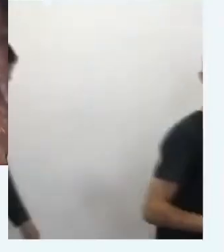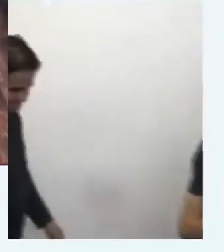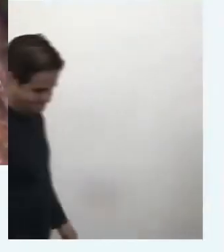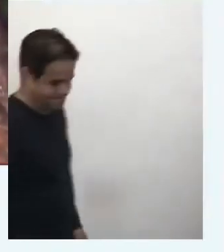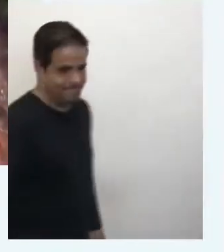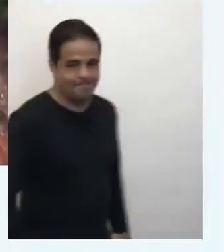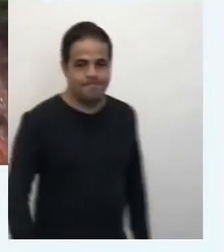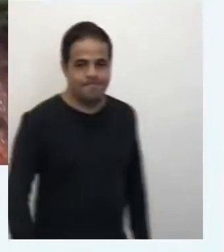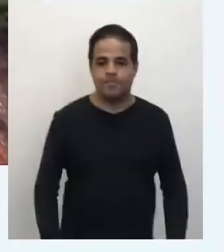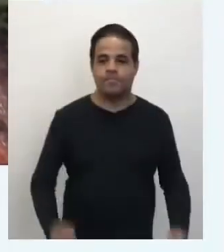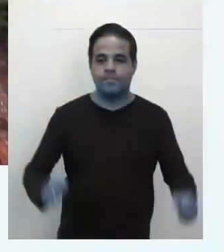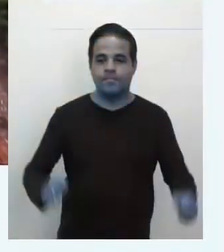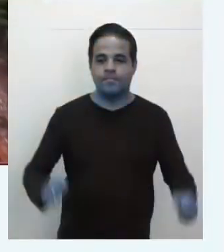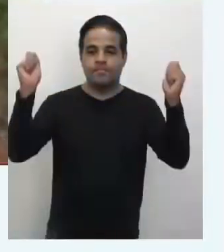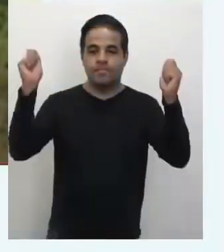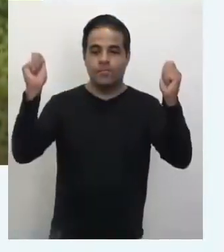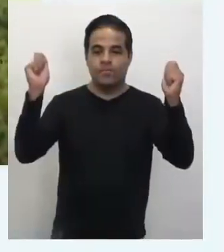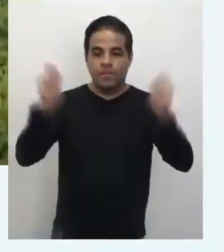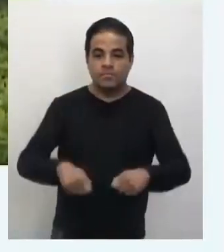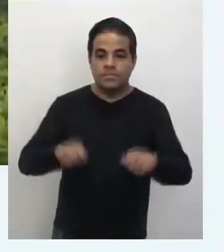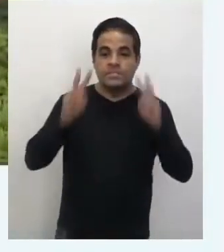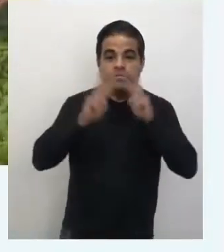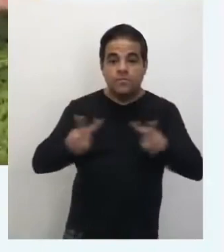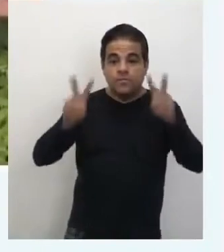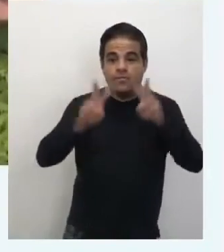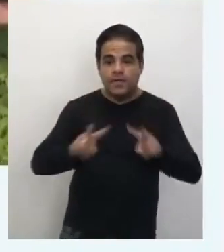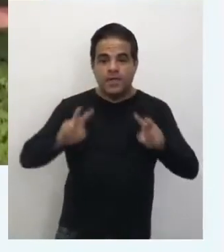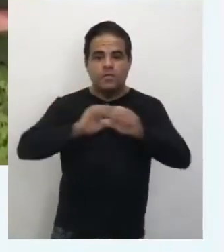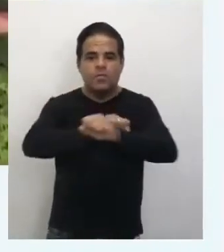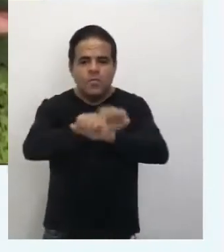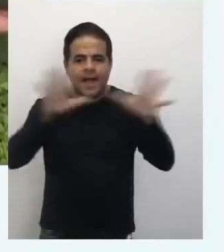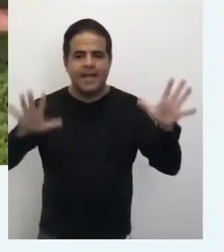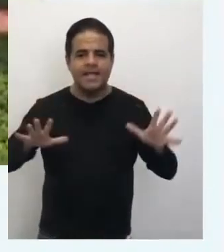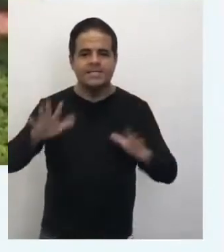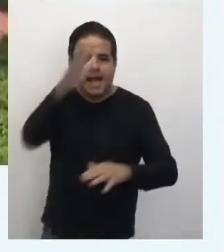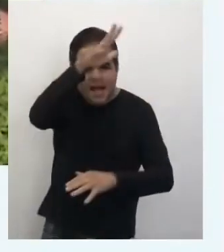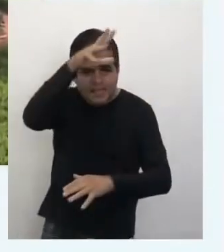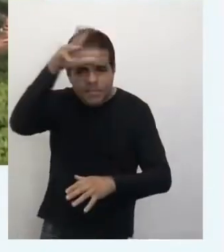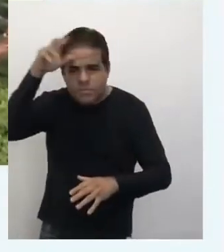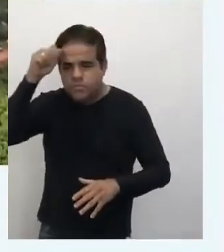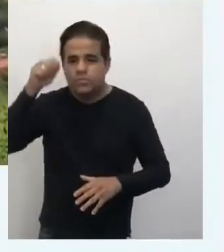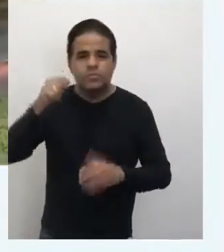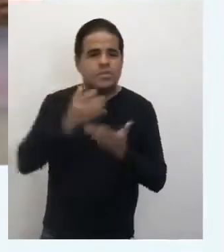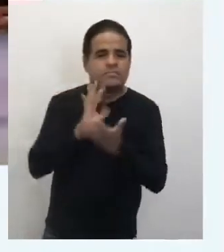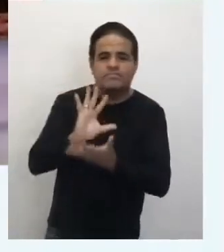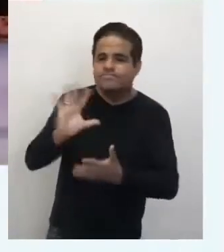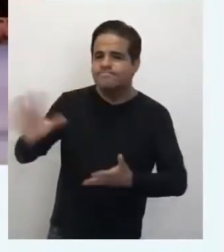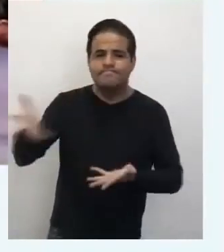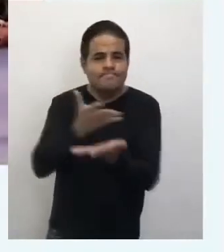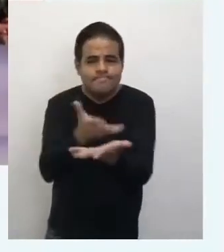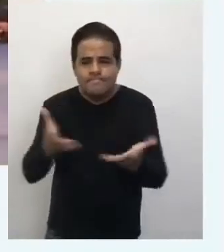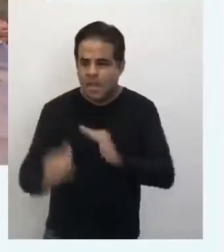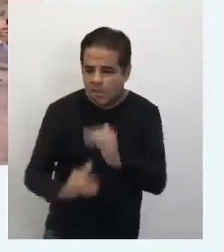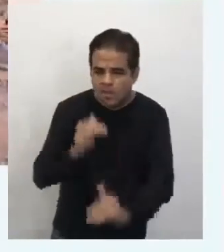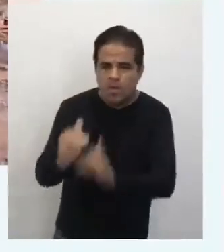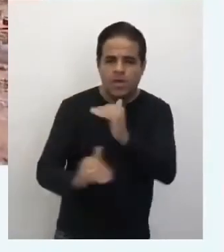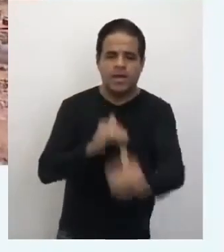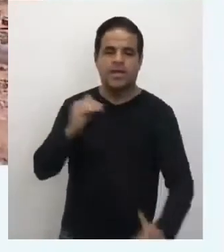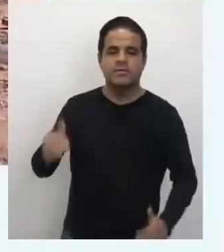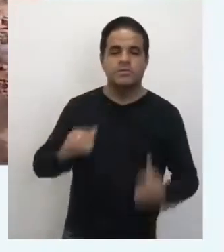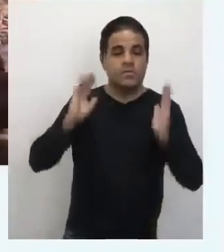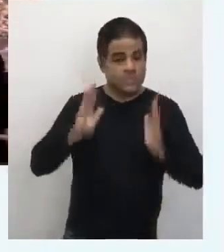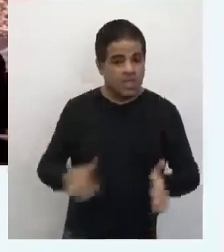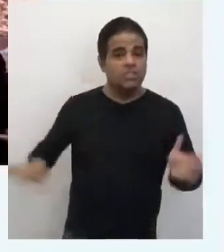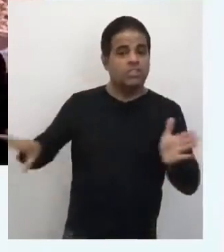É possível enxergar com clareza. A Amazônia está sendo rasgada para o que se convencionou chamar de progresso. E ele já